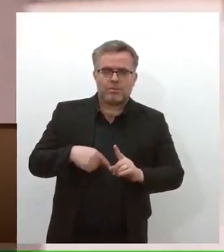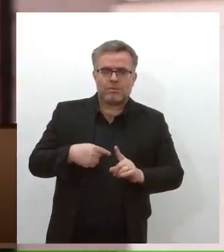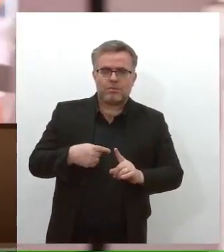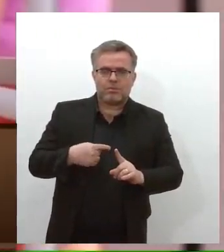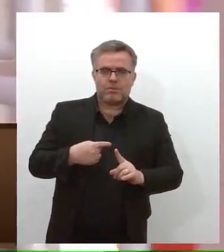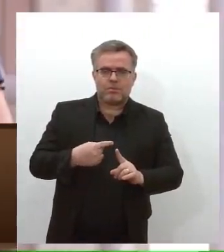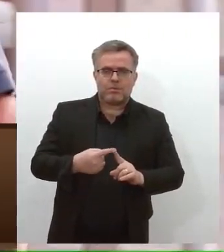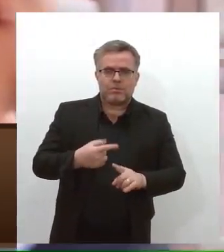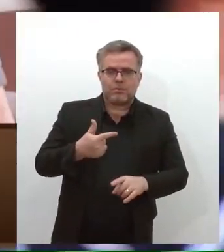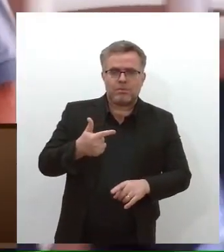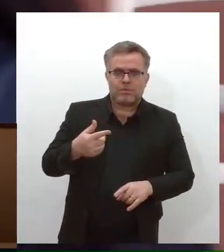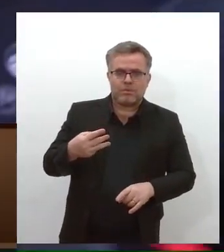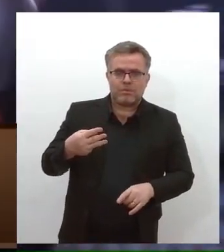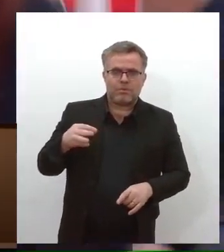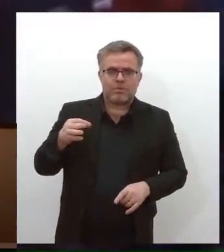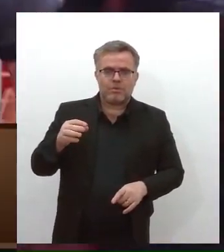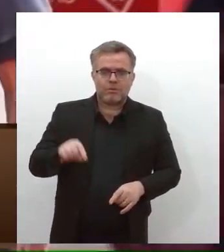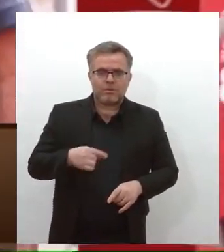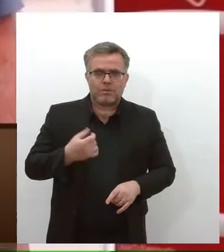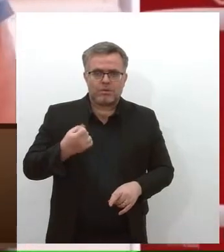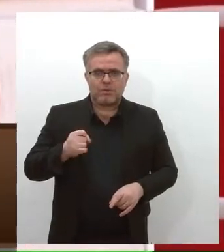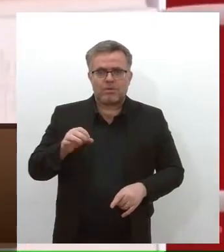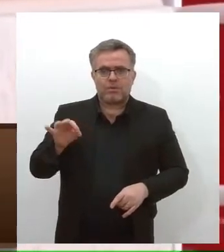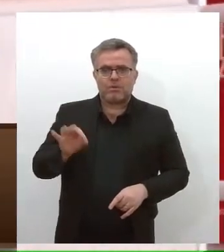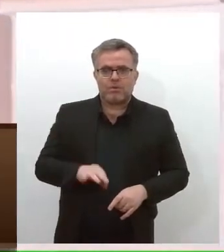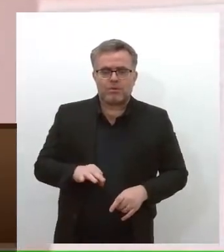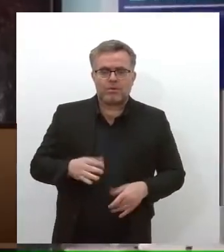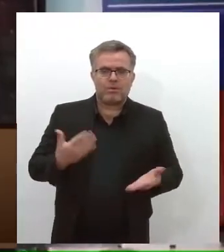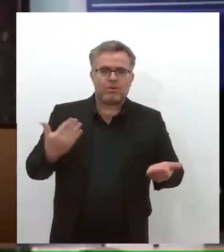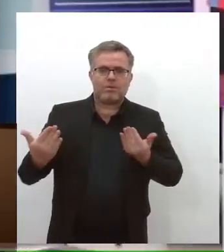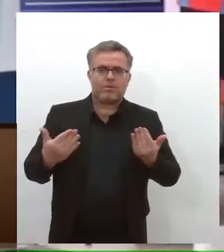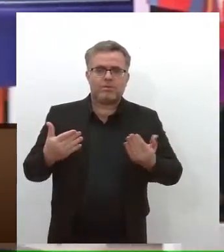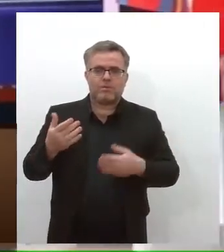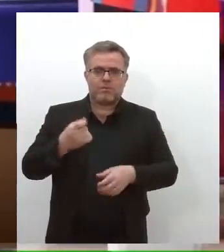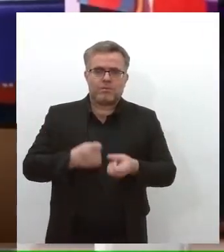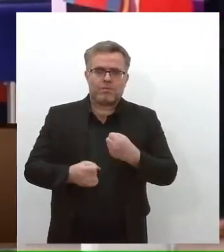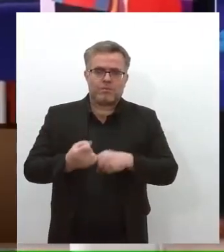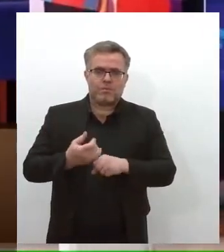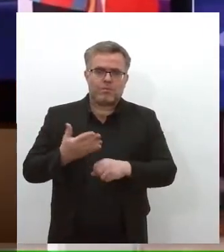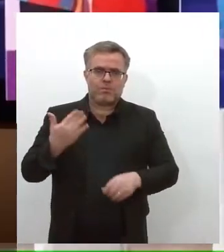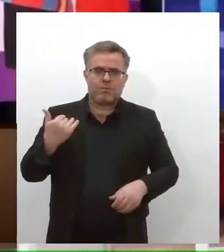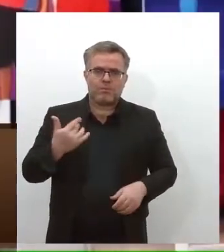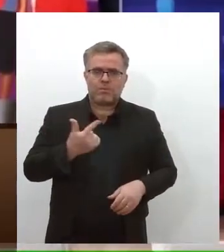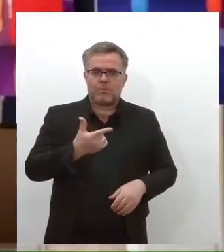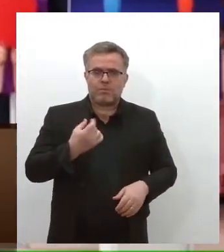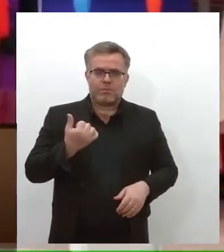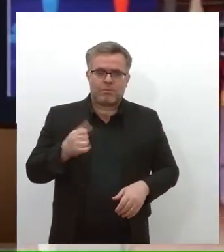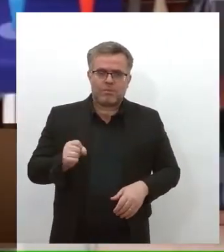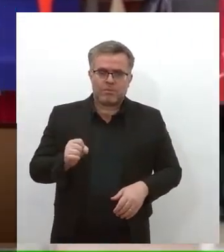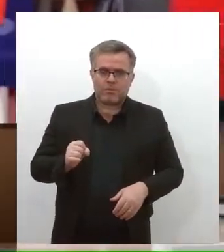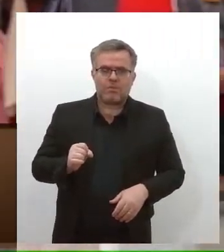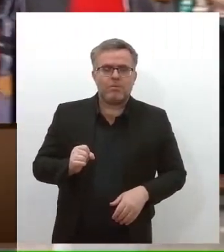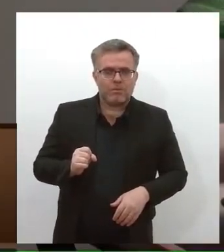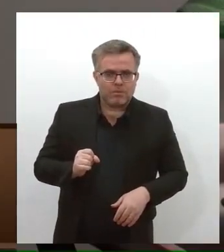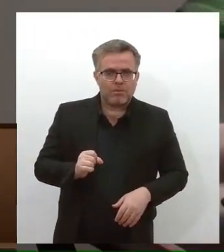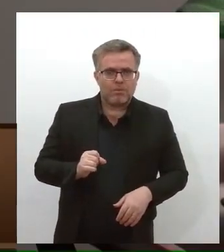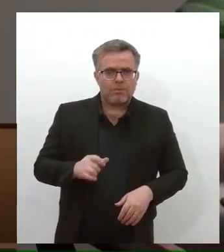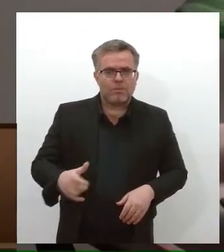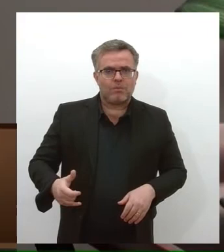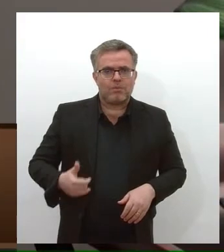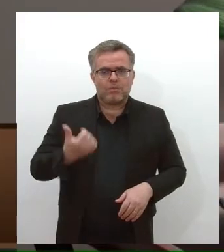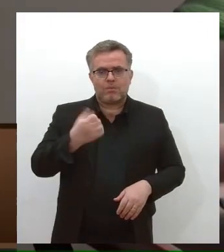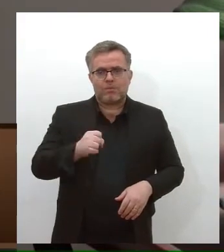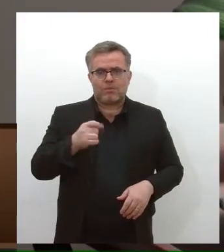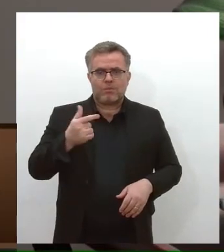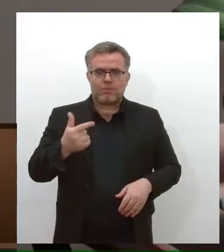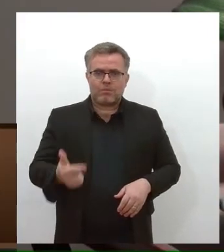23,8% em um comparativo com as eleições de 2018. aos 82 anos, Dona